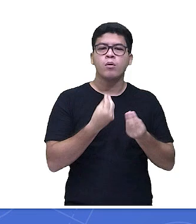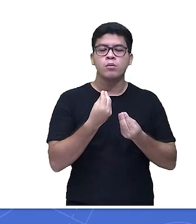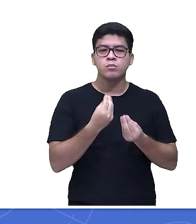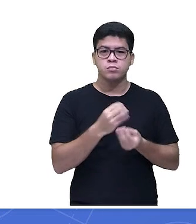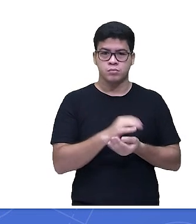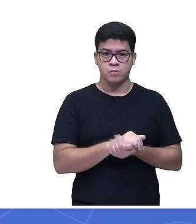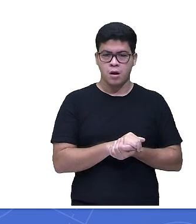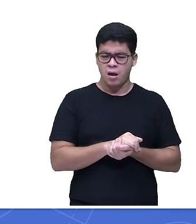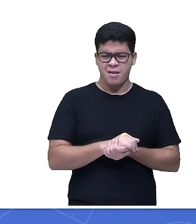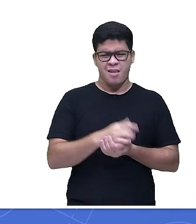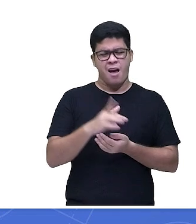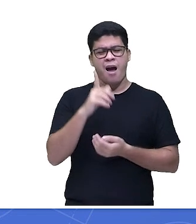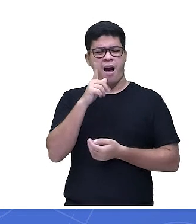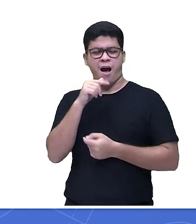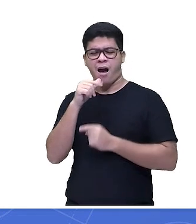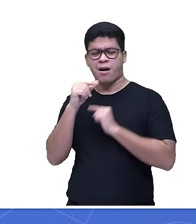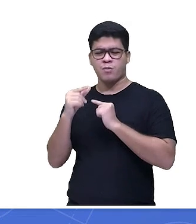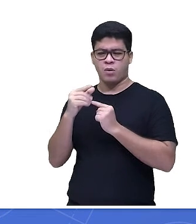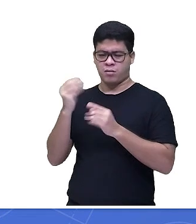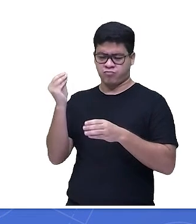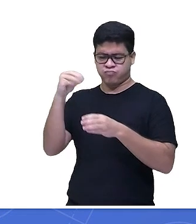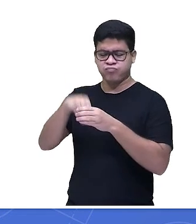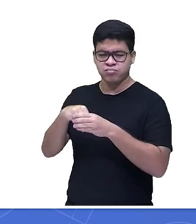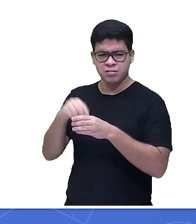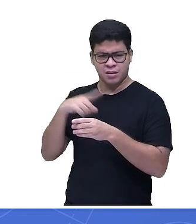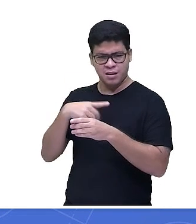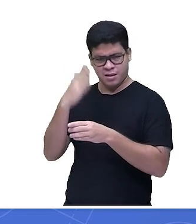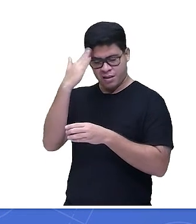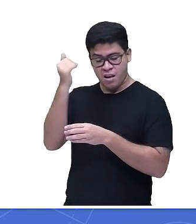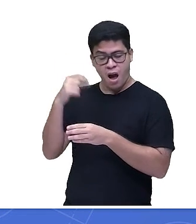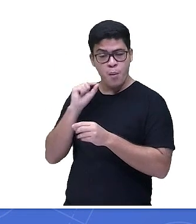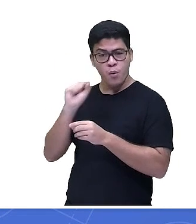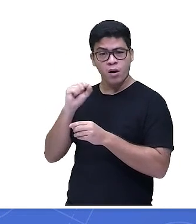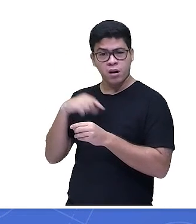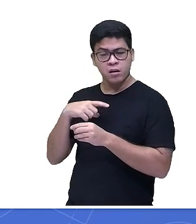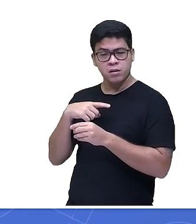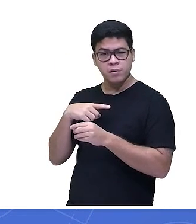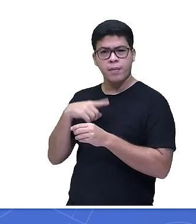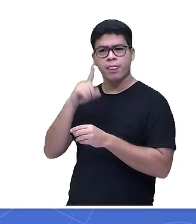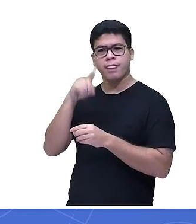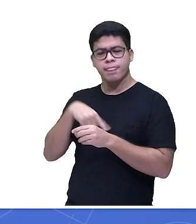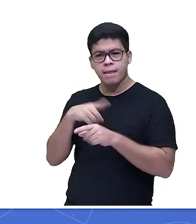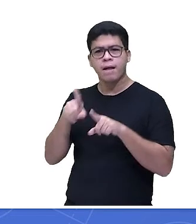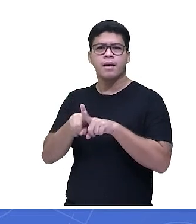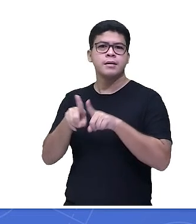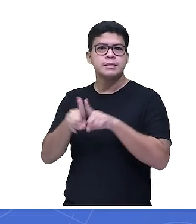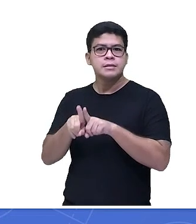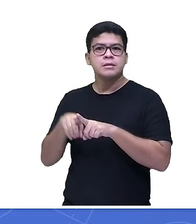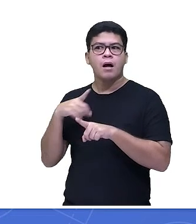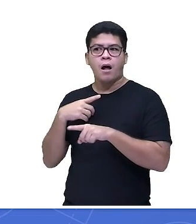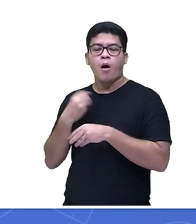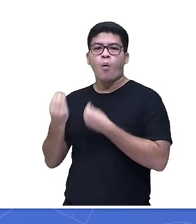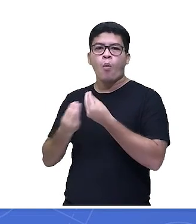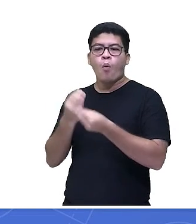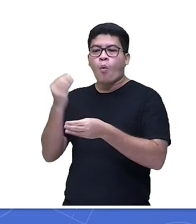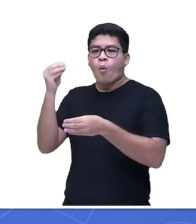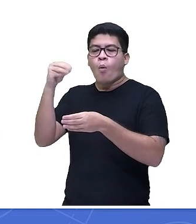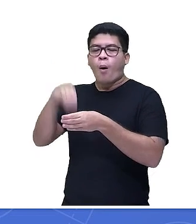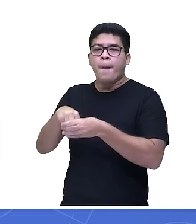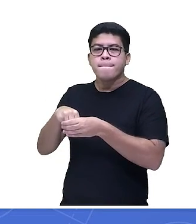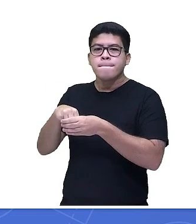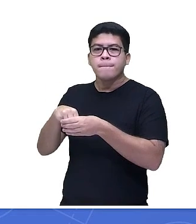da água, mas tem lá, né, lá no enunciado da questão, tá dizendo que a água tá dando alguns componentes dessa